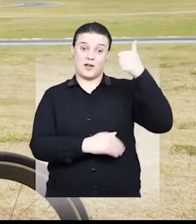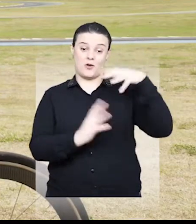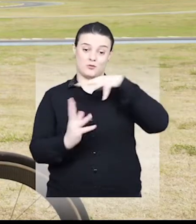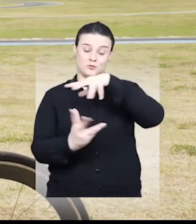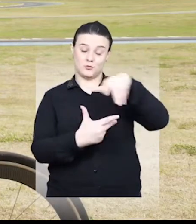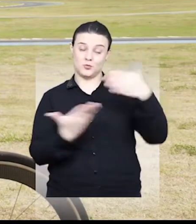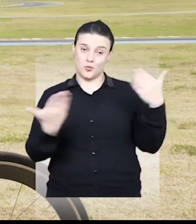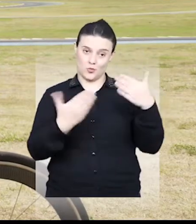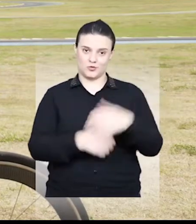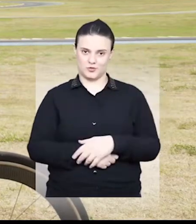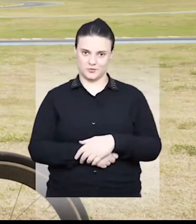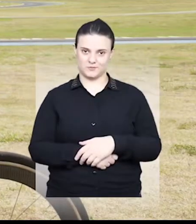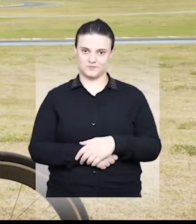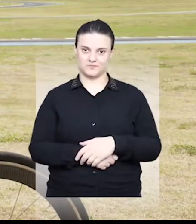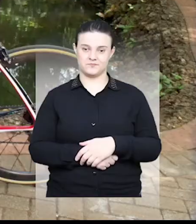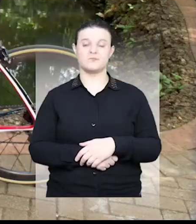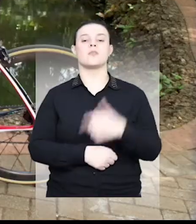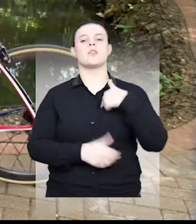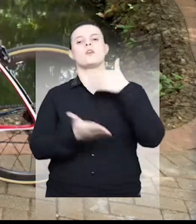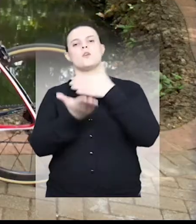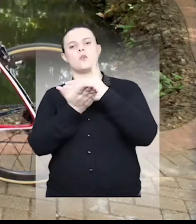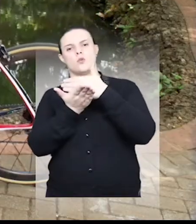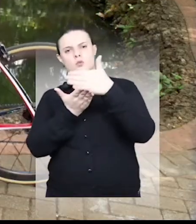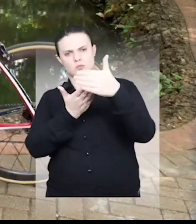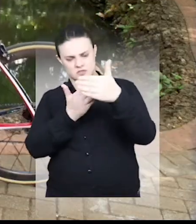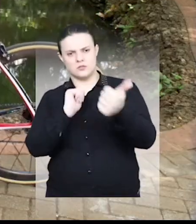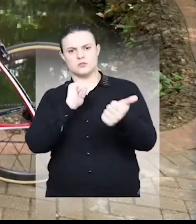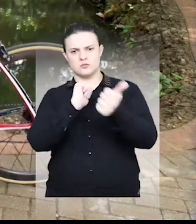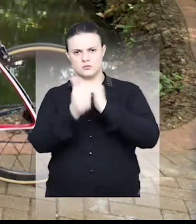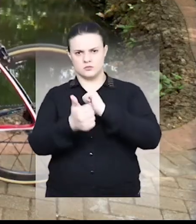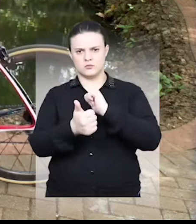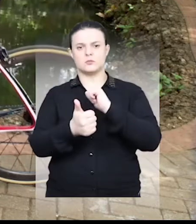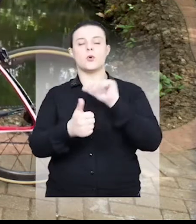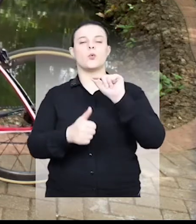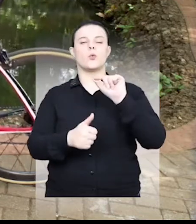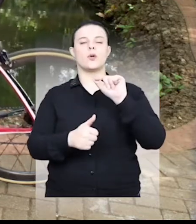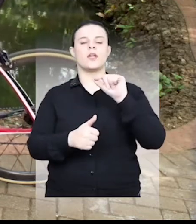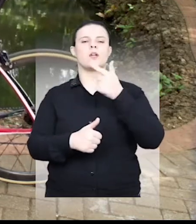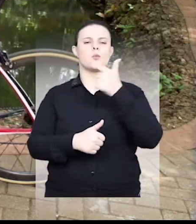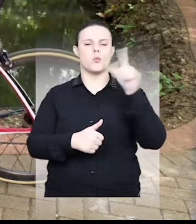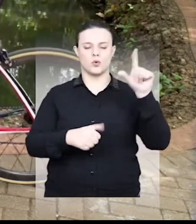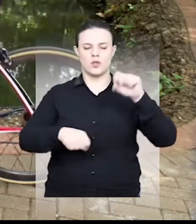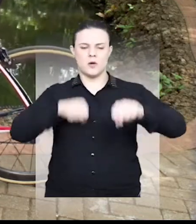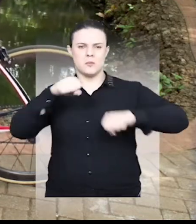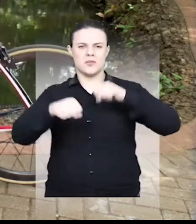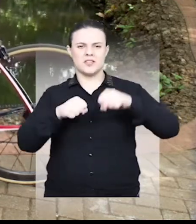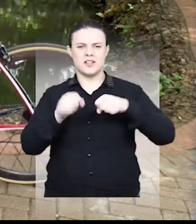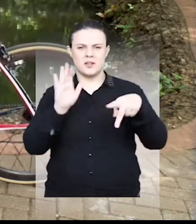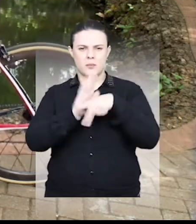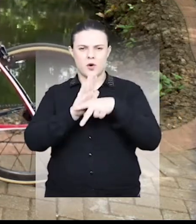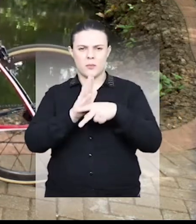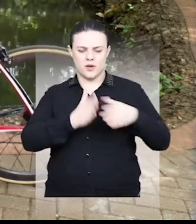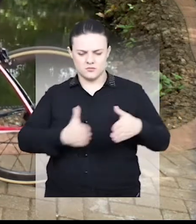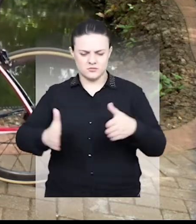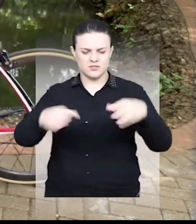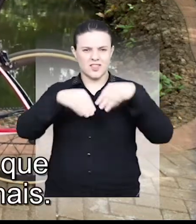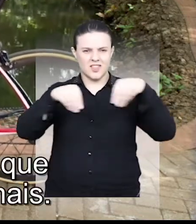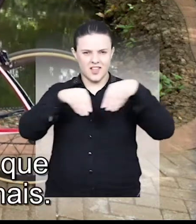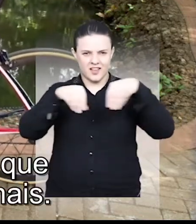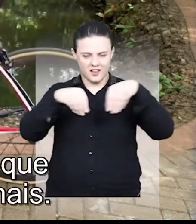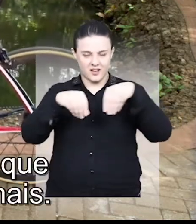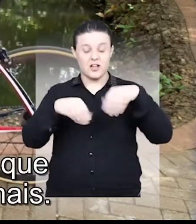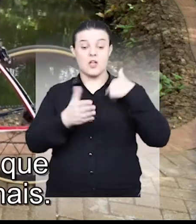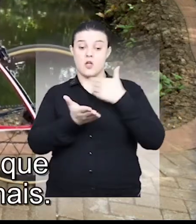o meu ranking hoje, né? Carlos. Comecei no esporte no mountain bike, que é aquela bicicleta de estrada de chão.